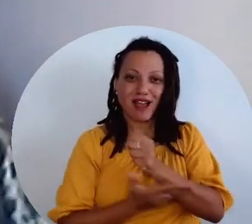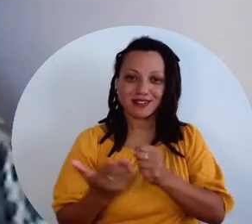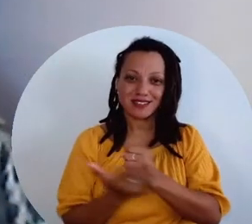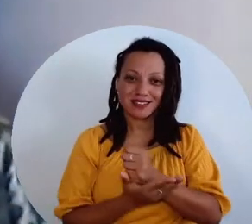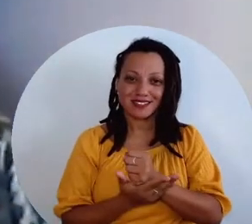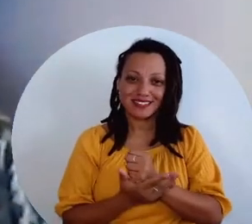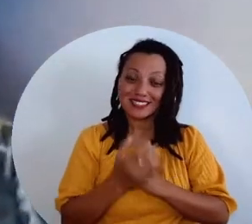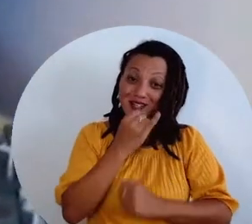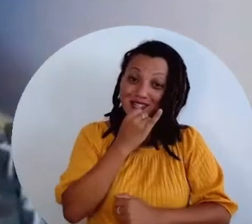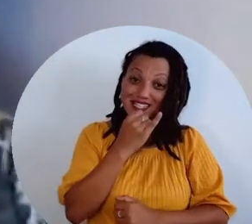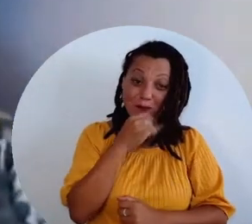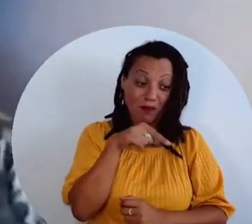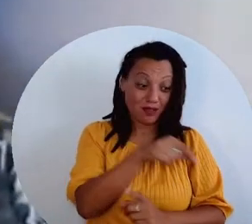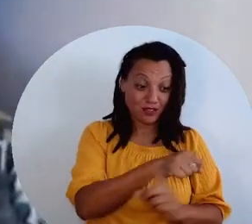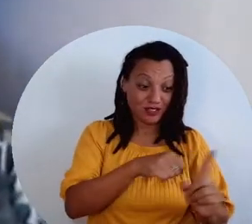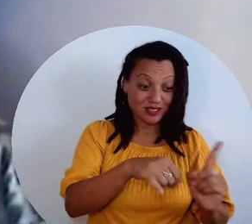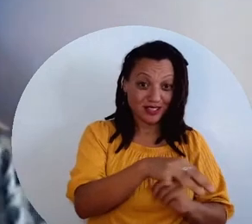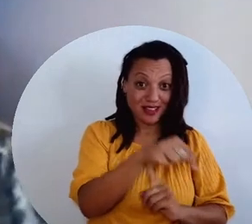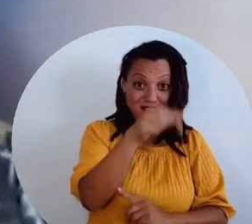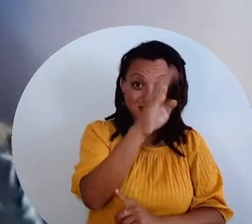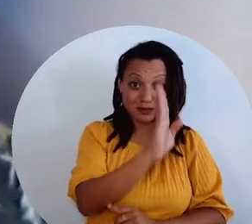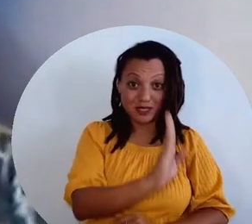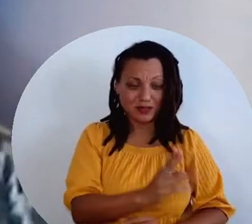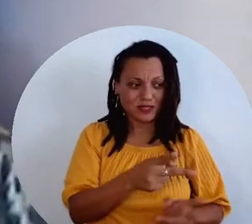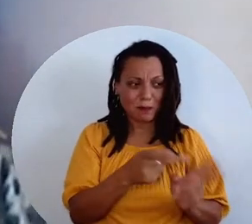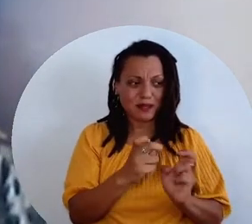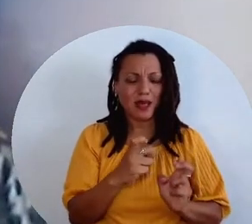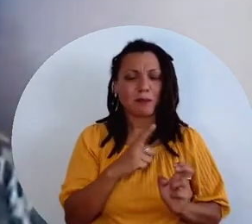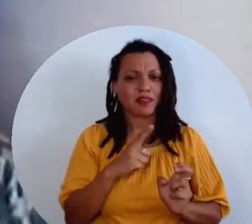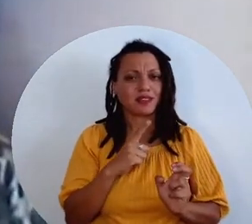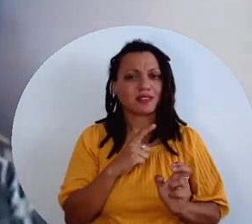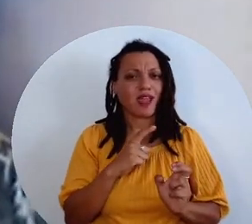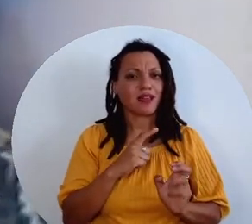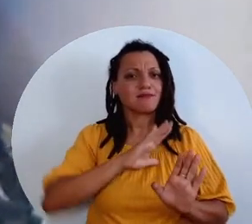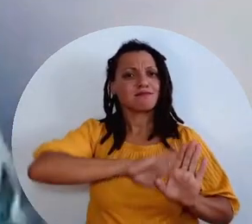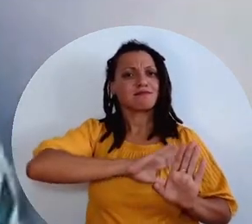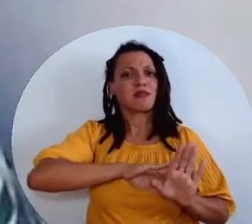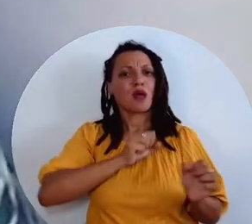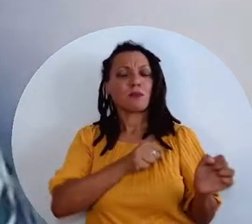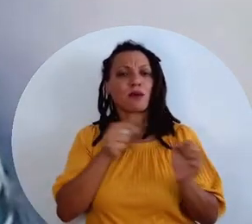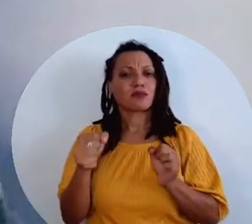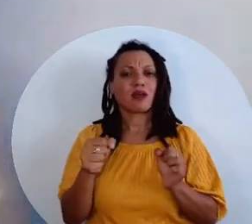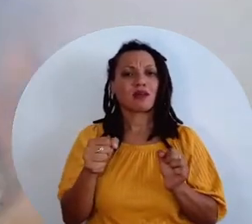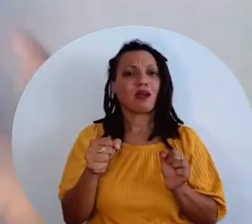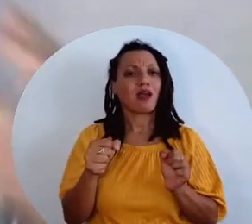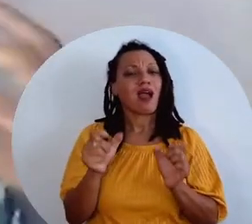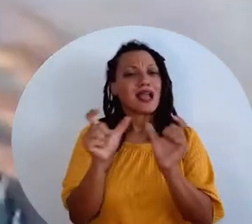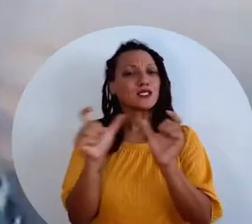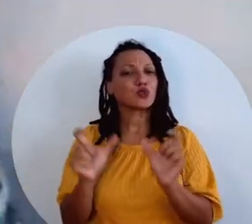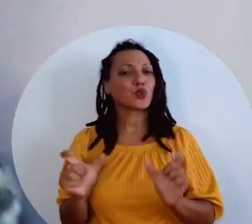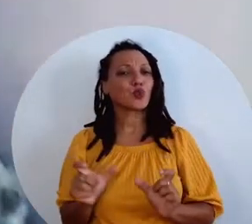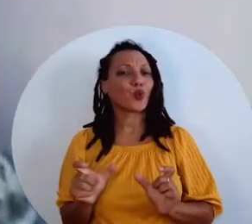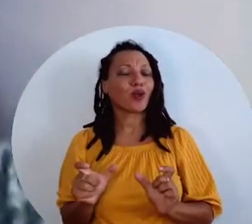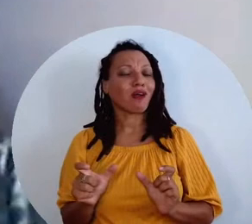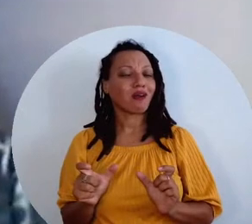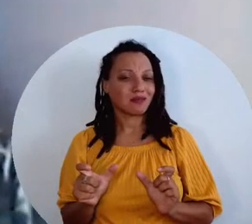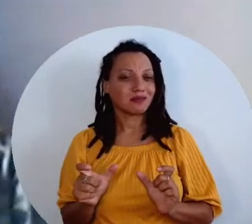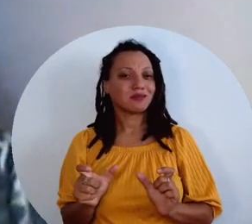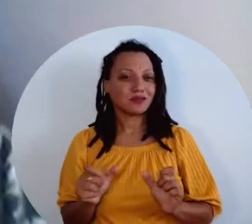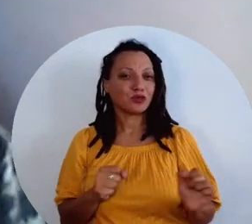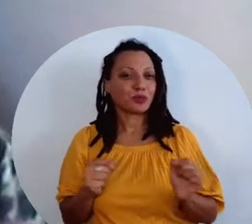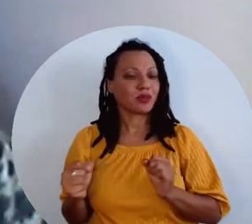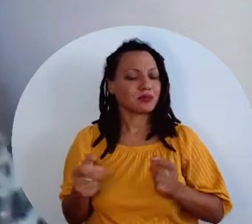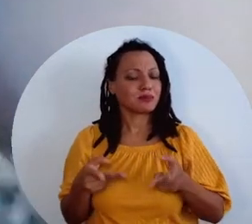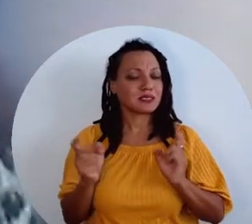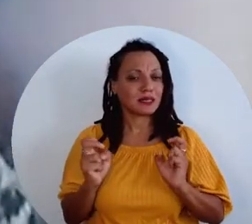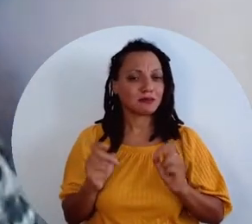sociedades como a nossa, então, a gente vê resquícios dessa estrutura de poder até hoje, né? Então, o que, que eu